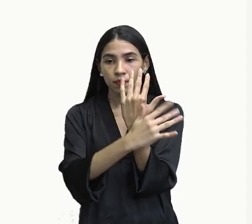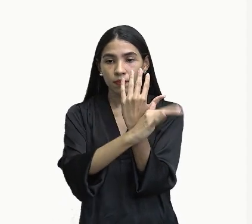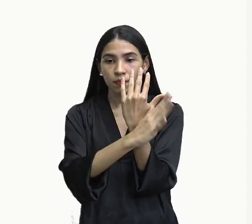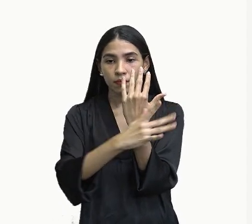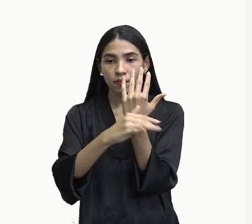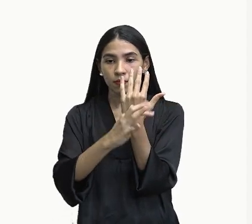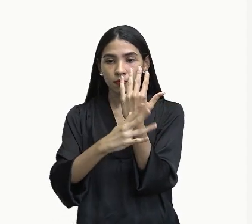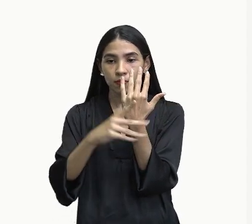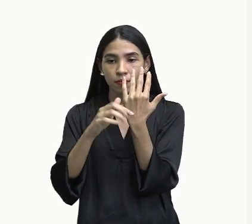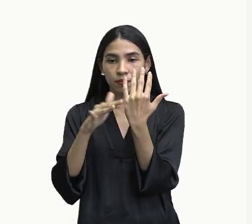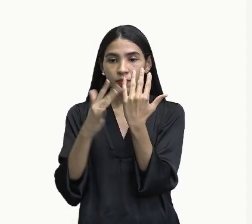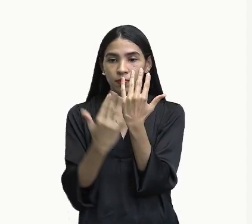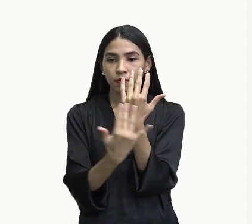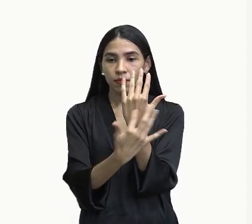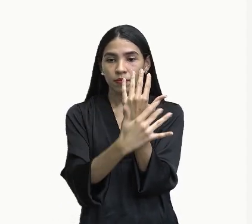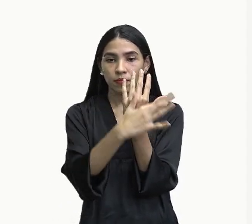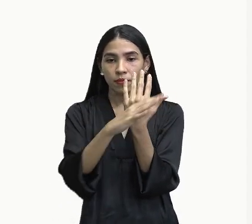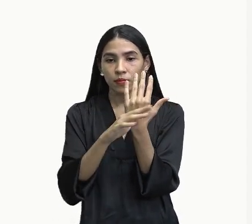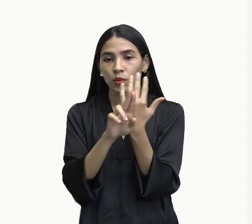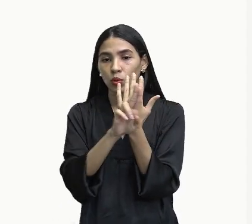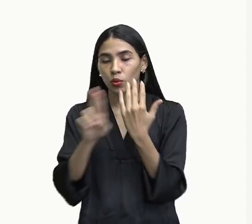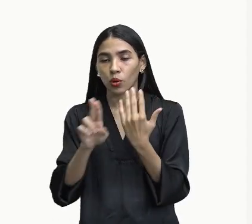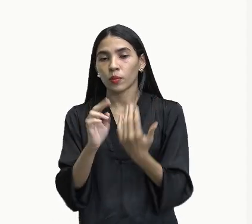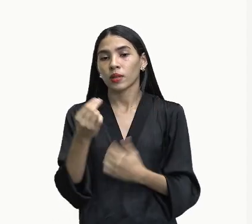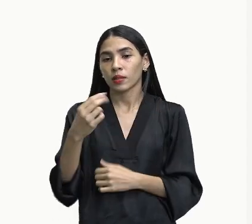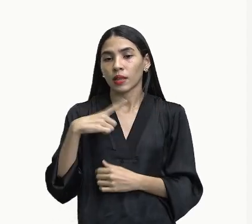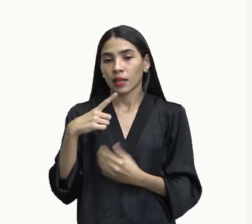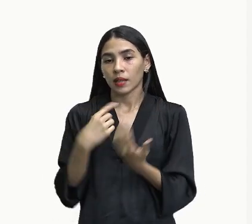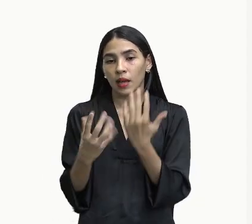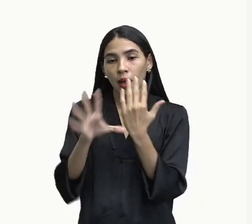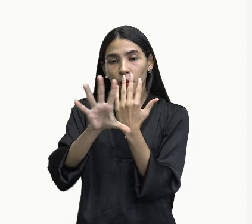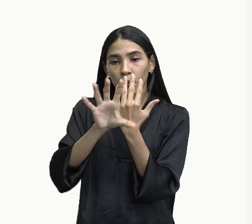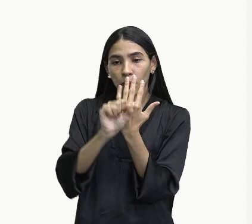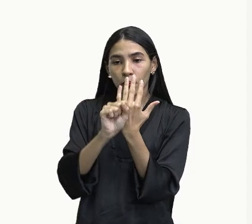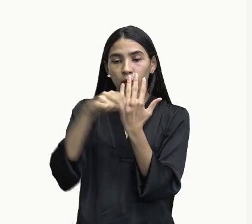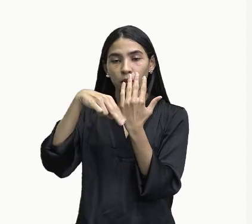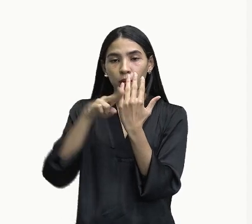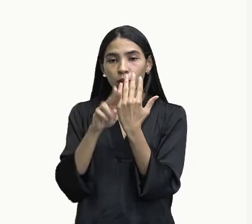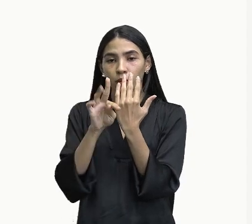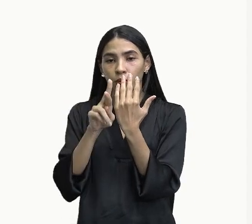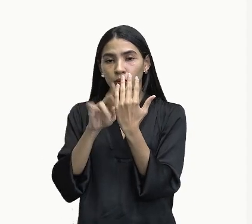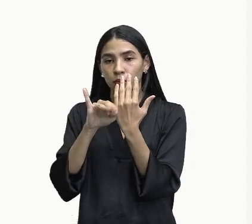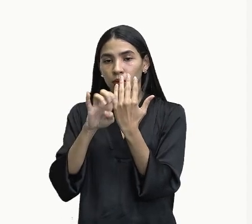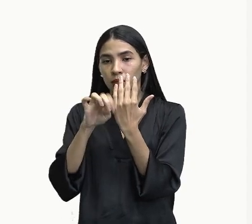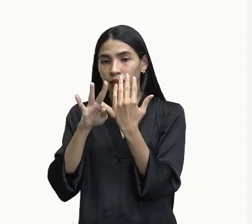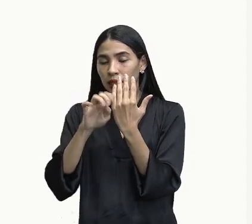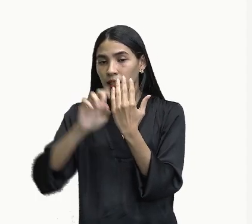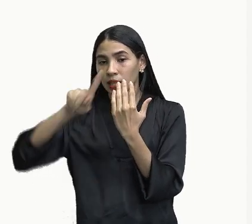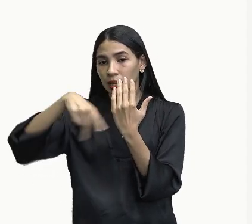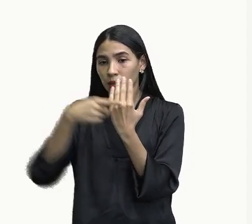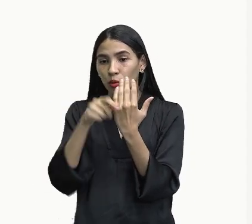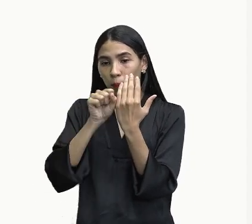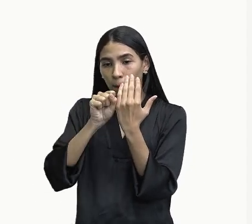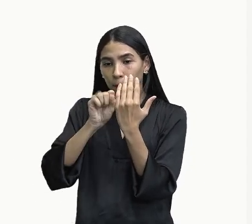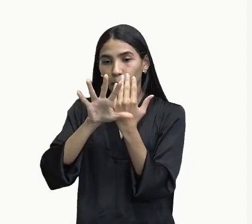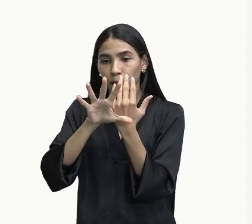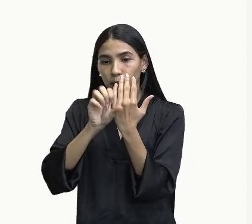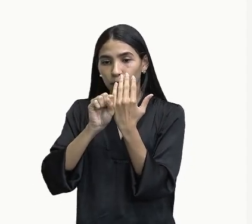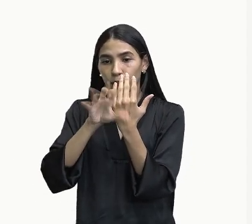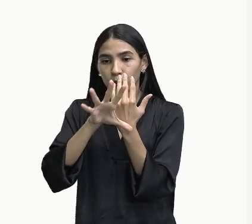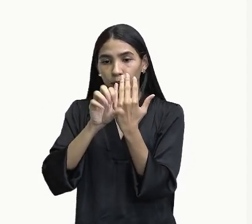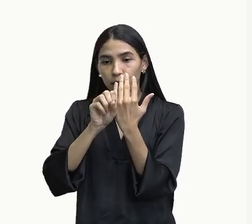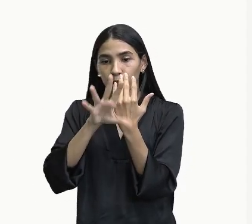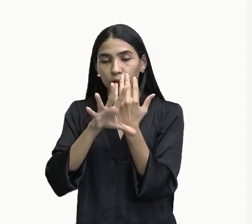cavidades, trazendo aquilo que eles chamam de nutrientes, né, para eles, e depois ela sai pelo ósculo. Todos eles